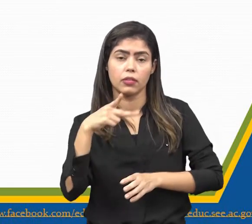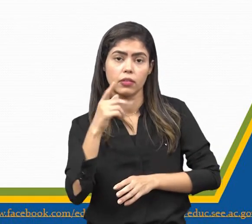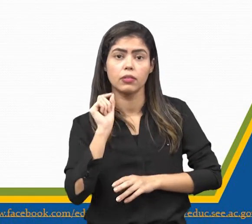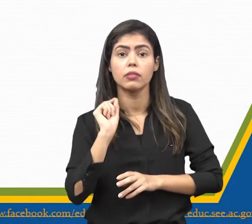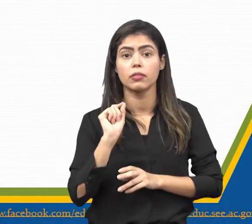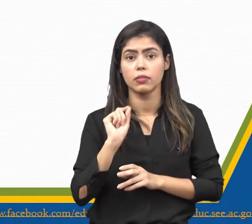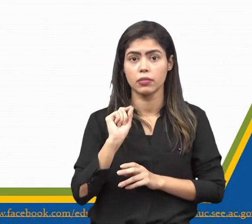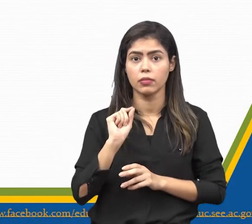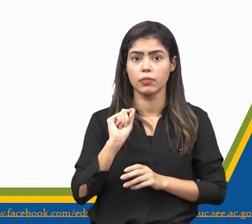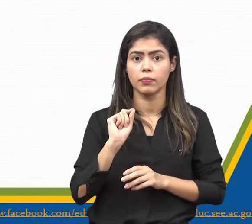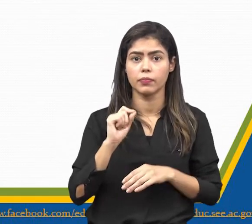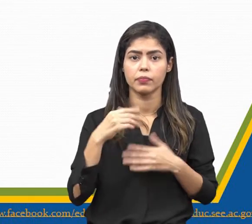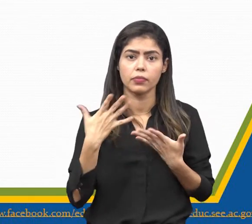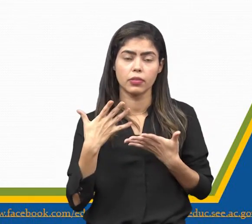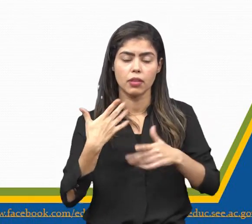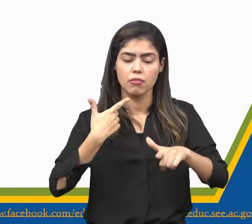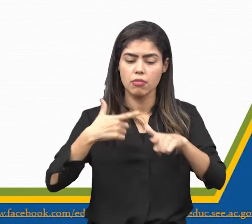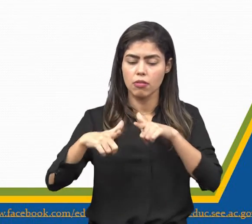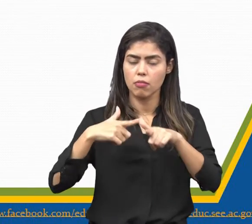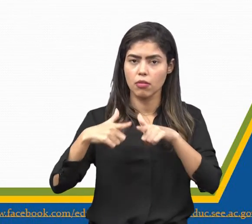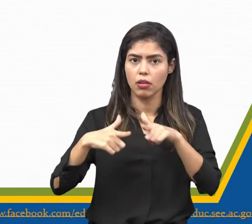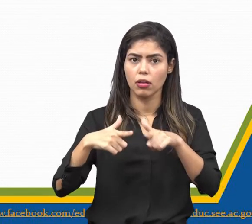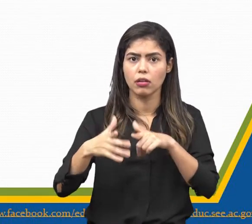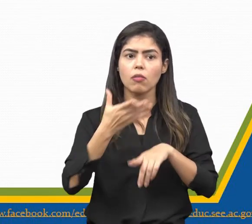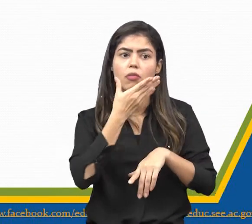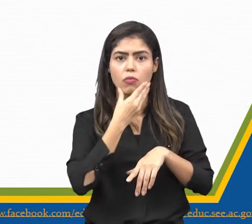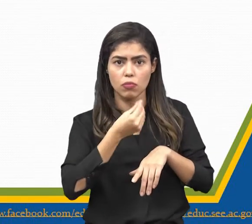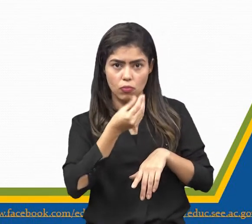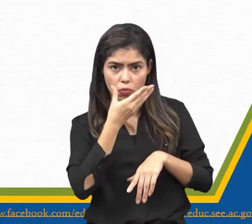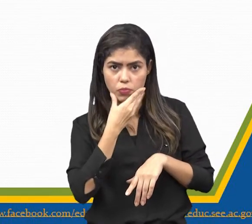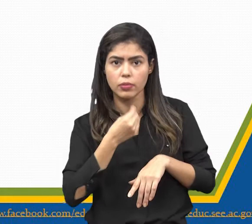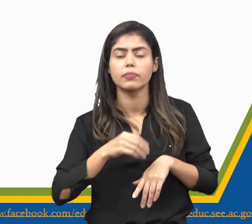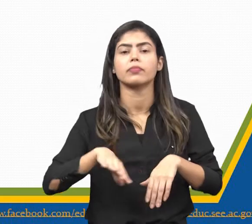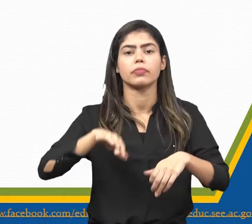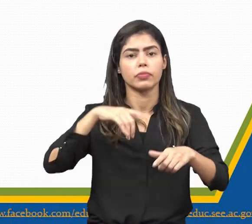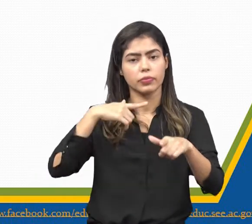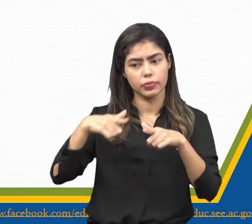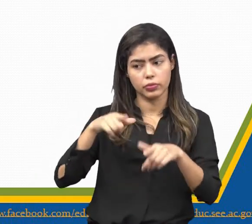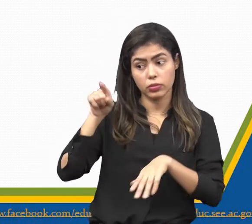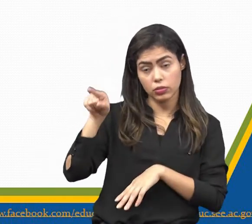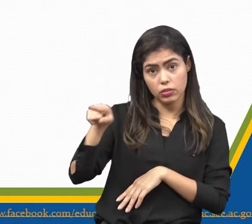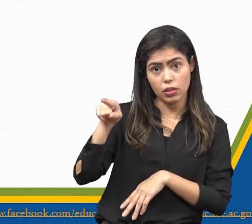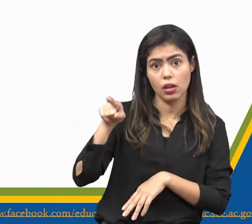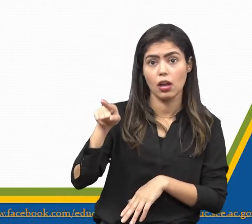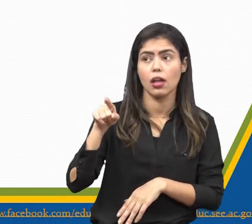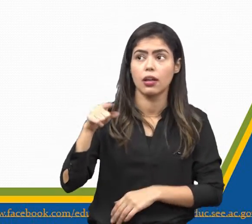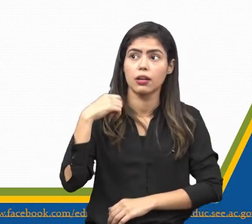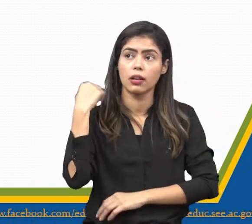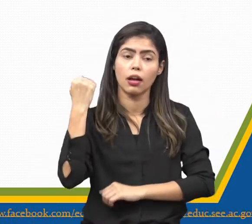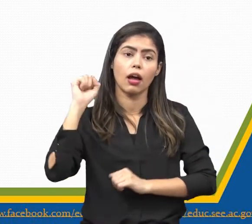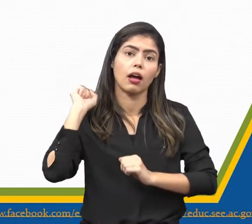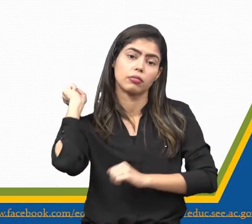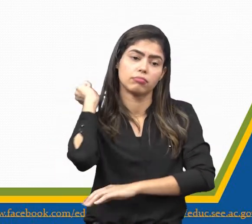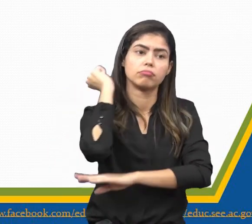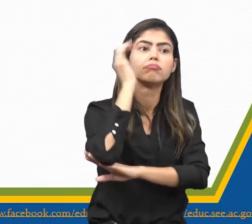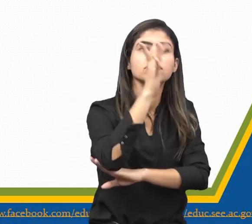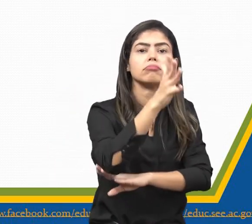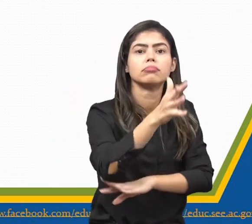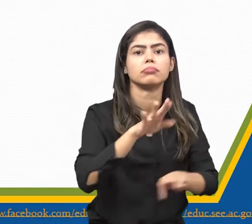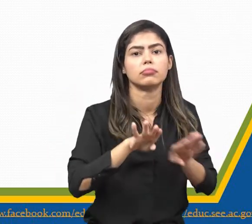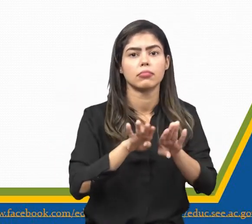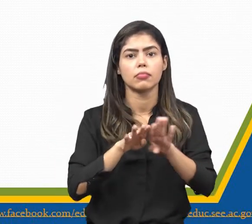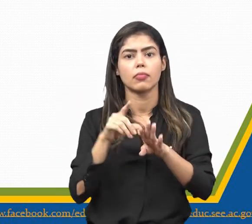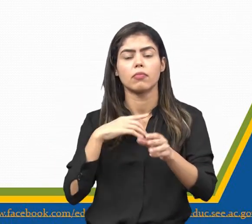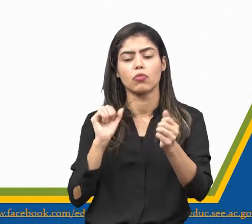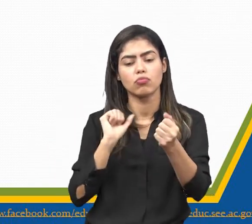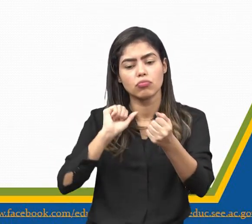athlete. E aí, ela trabalha para um homem. O homem era atleta. Ok, eu vou juntar